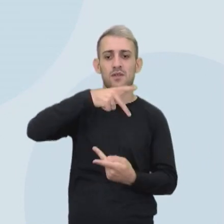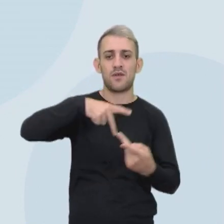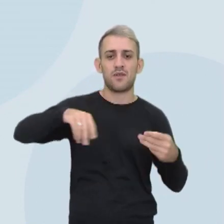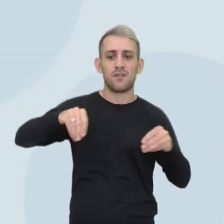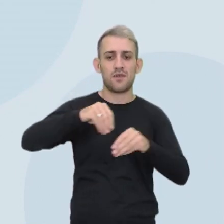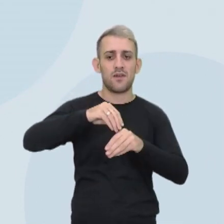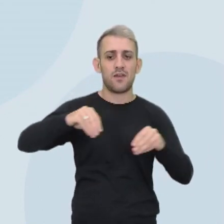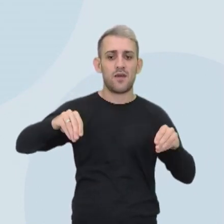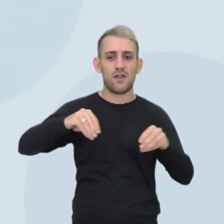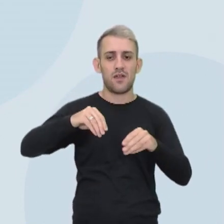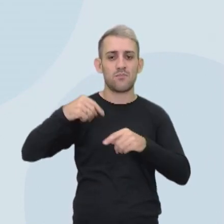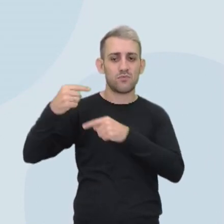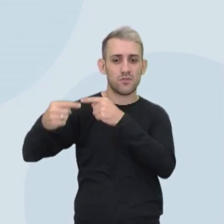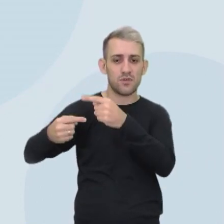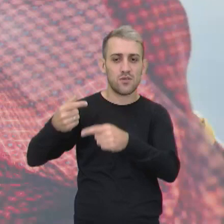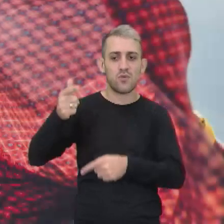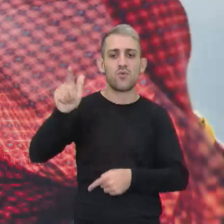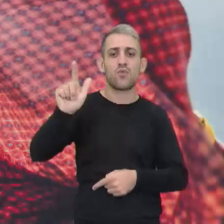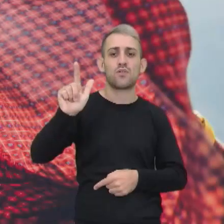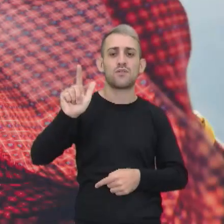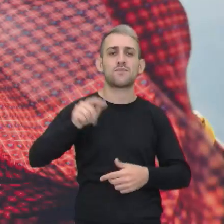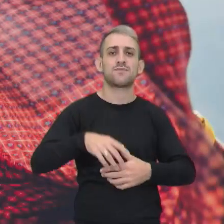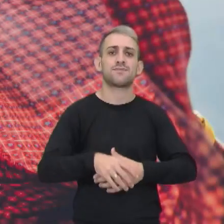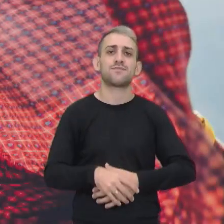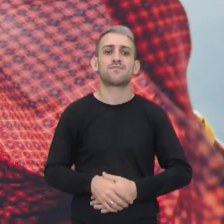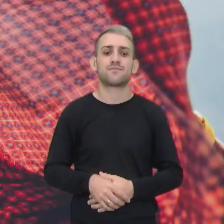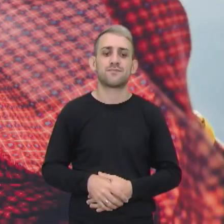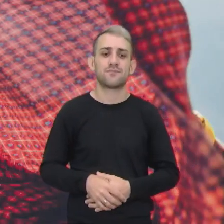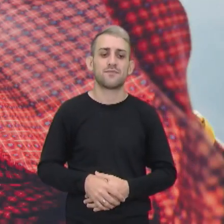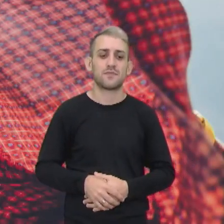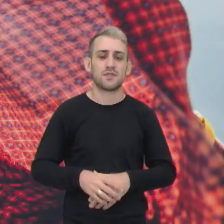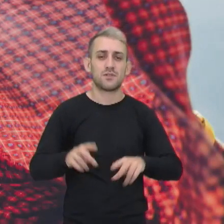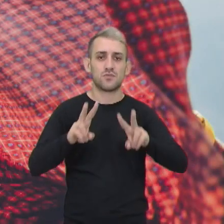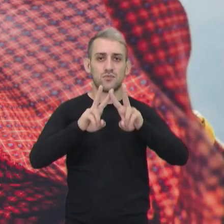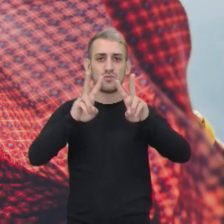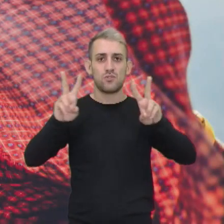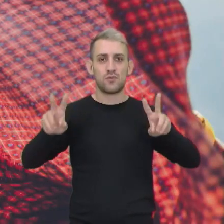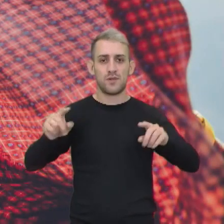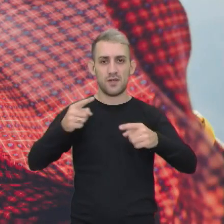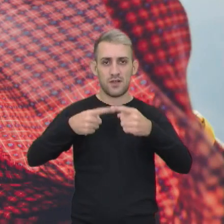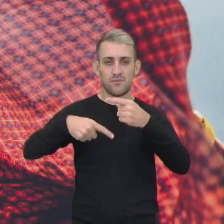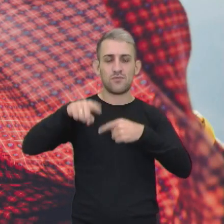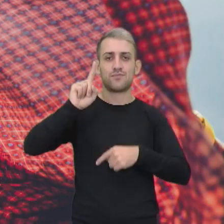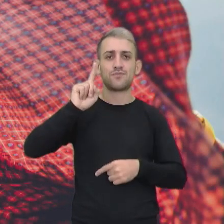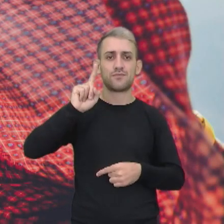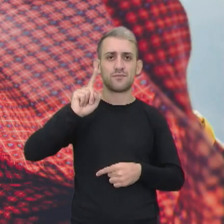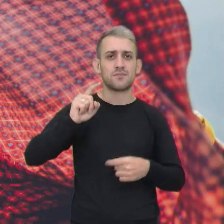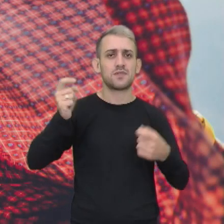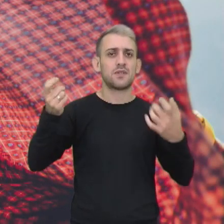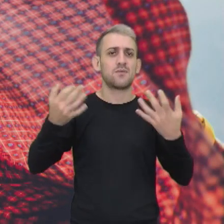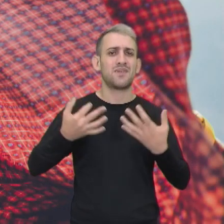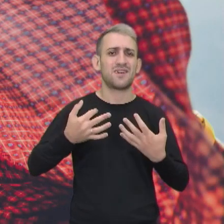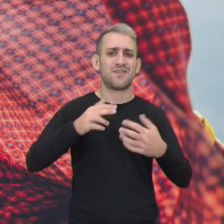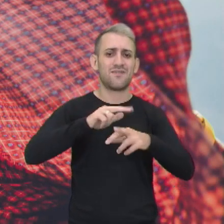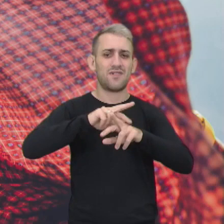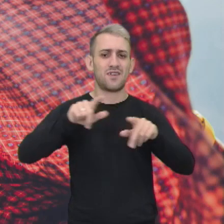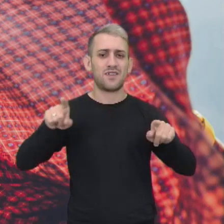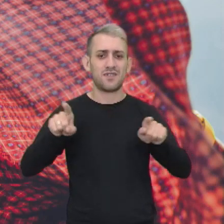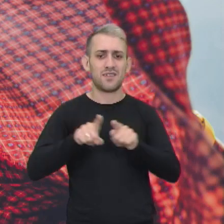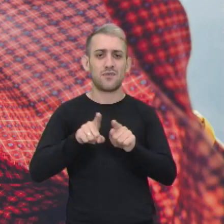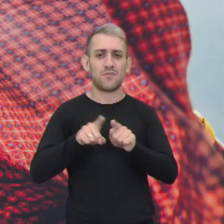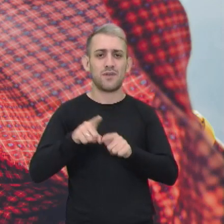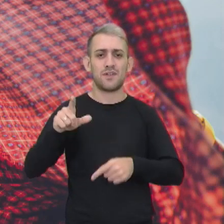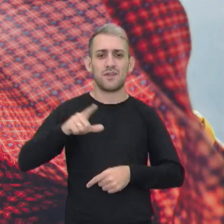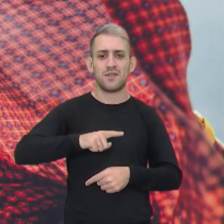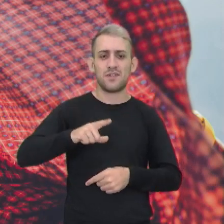outra. Pessoal, pode voltar em mim um pouquinho. Essa questão da evolução, ela explica muitas coisas, e dentre elas,